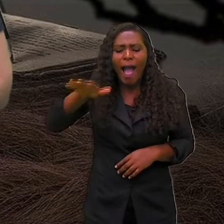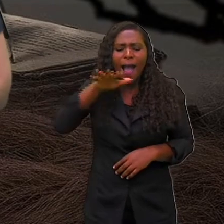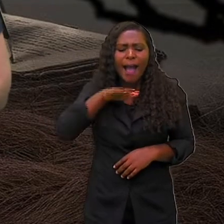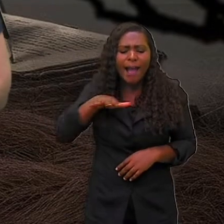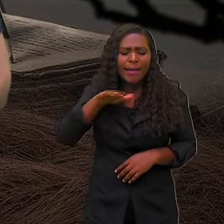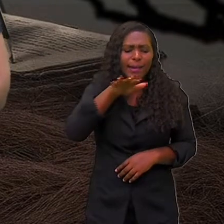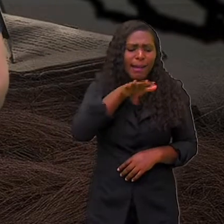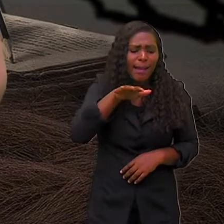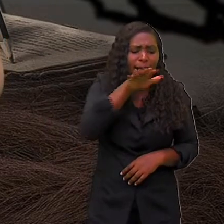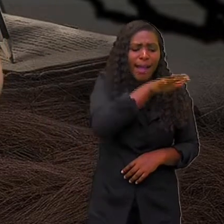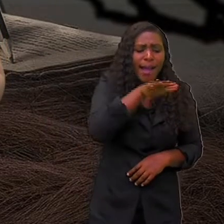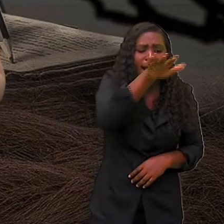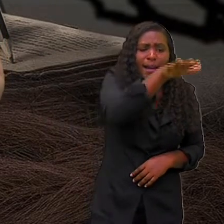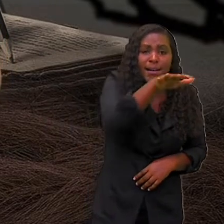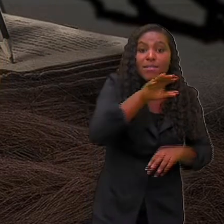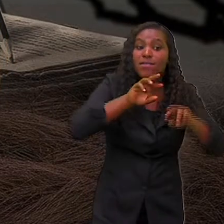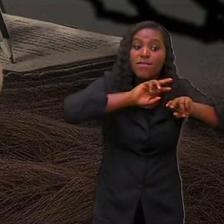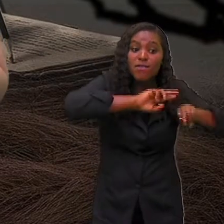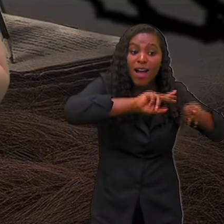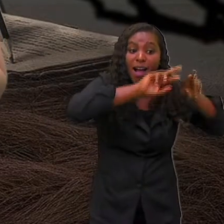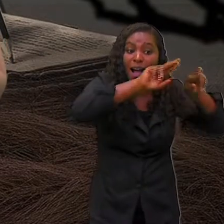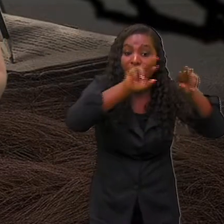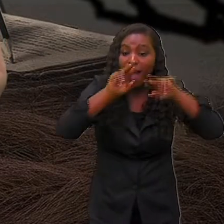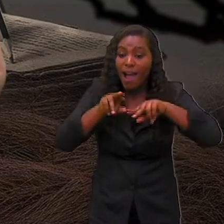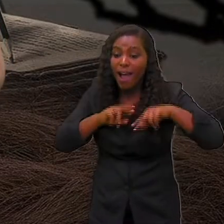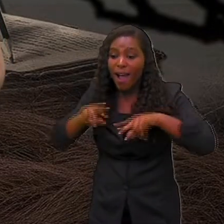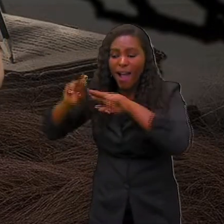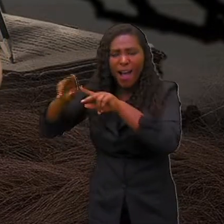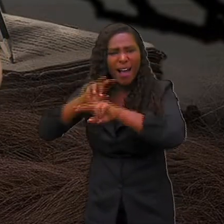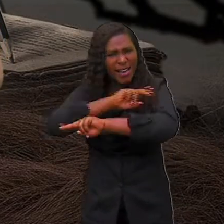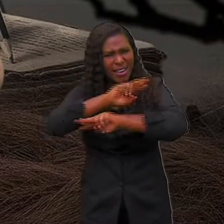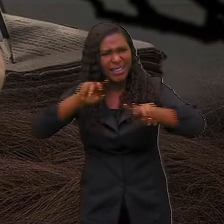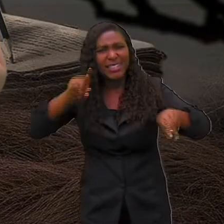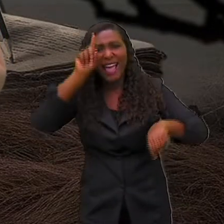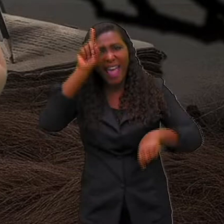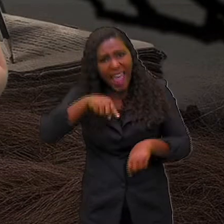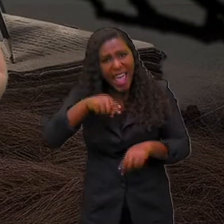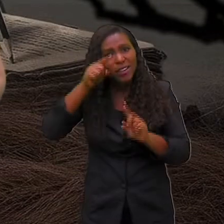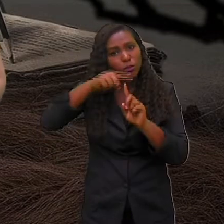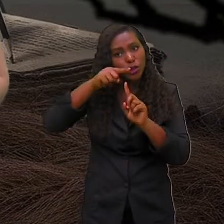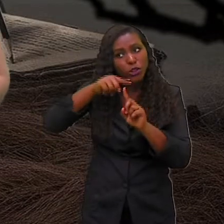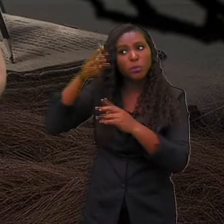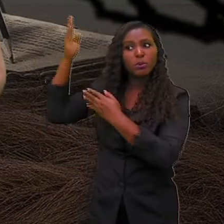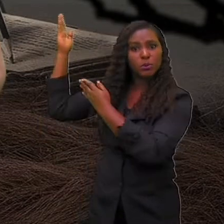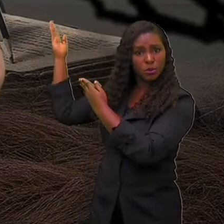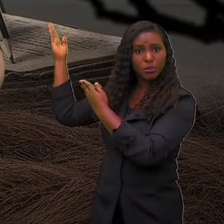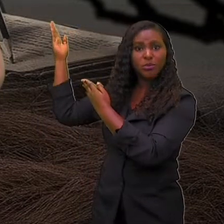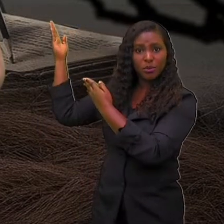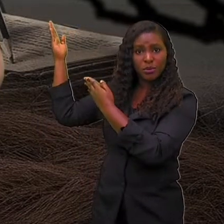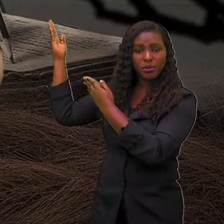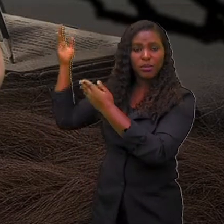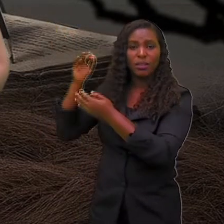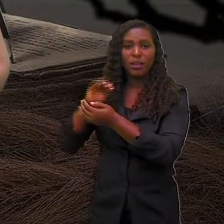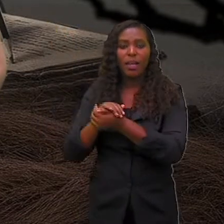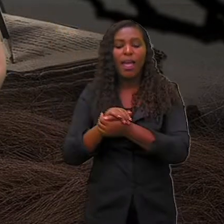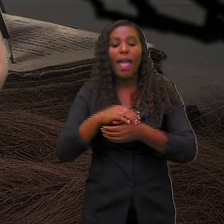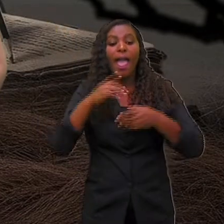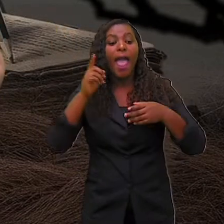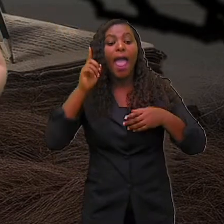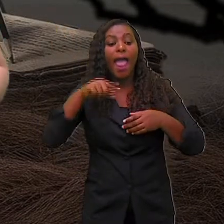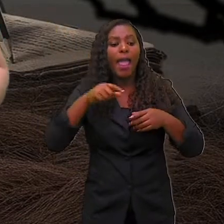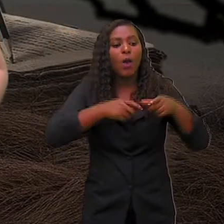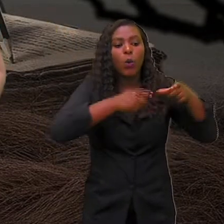domínio discursivo. Então, o domínio discursivo é o ambiente onde eu vou encontrar o